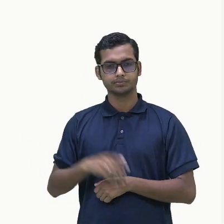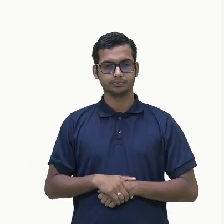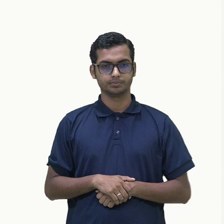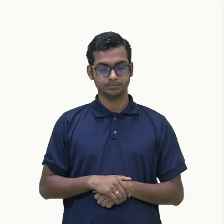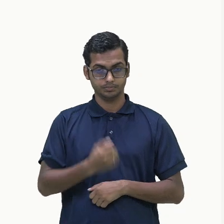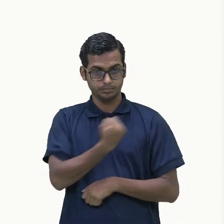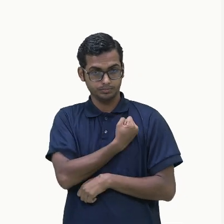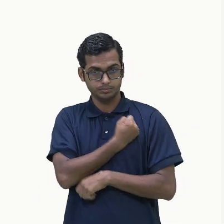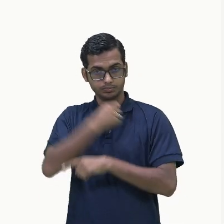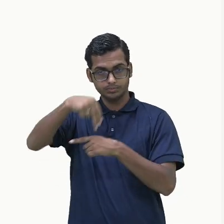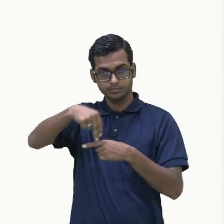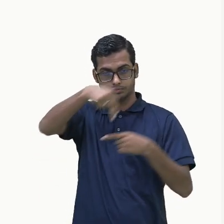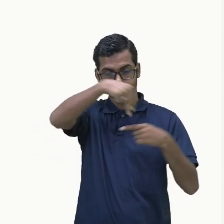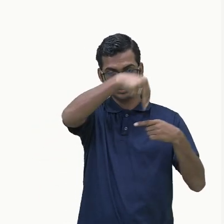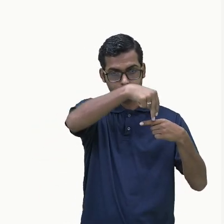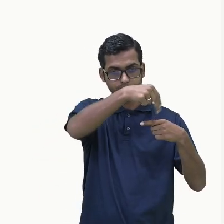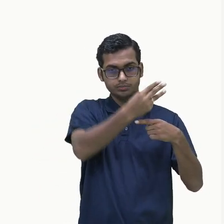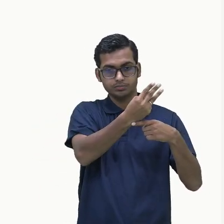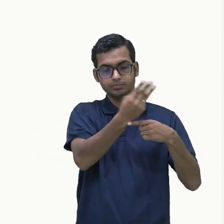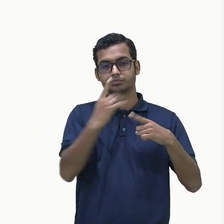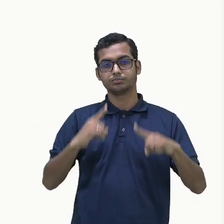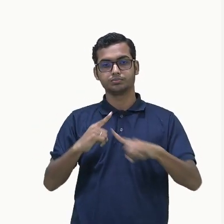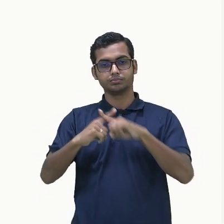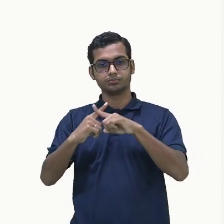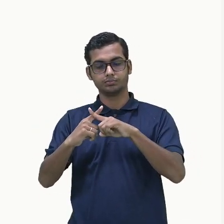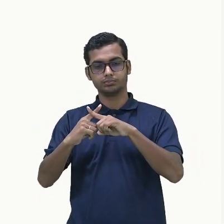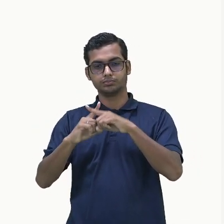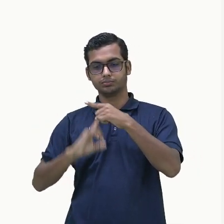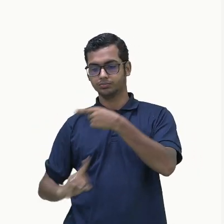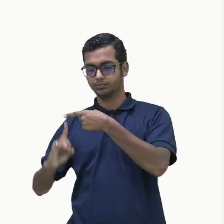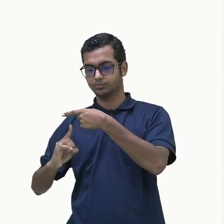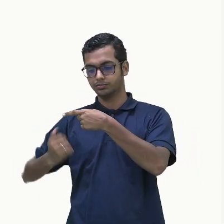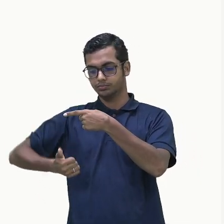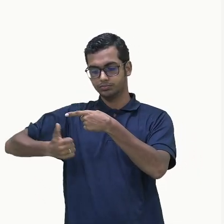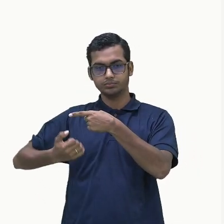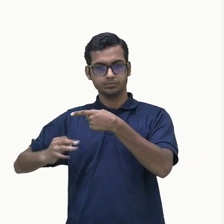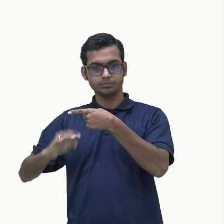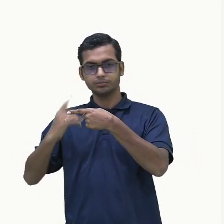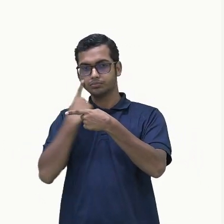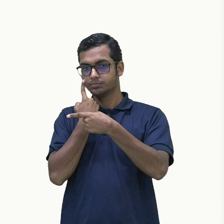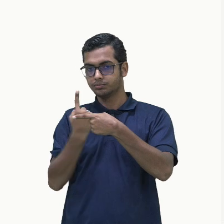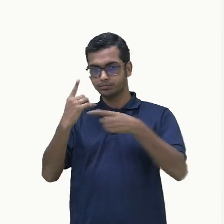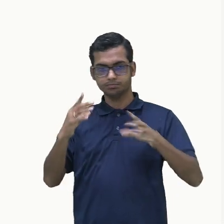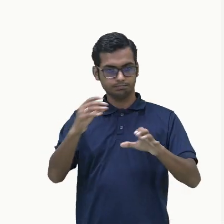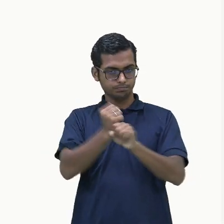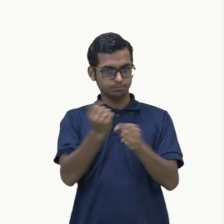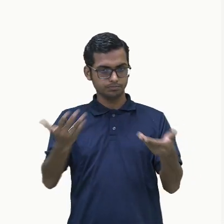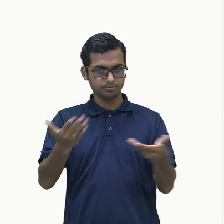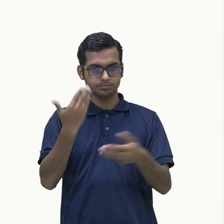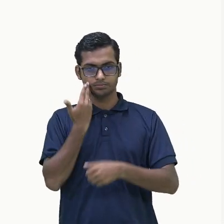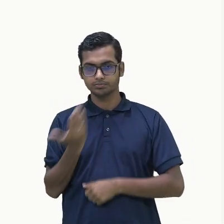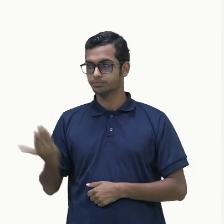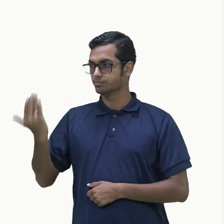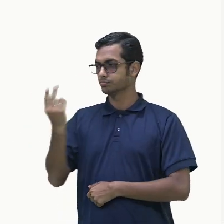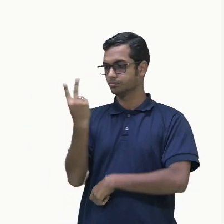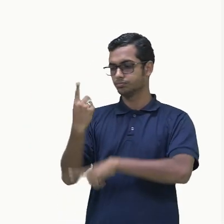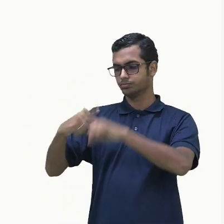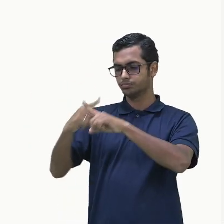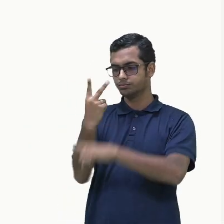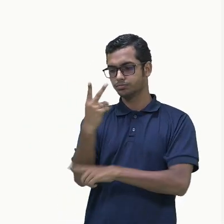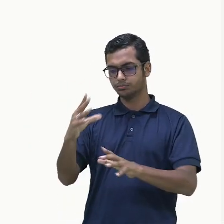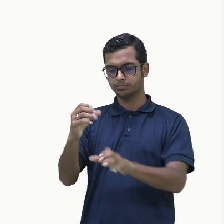denominador da primeira. Então, vamos fazer essas continhas agora. 2 vezes